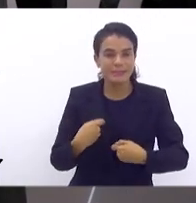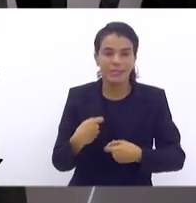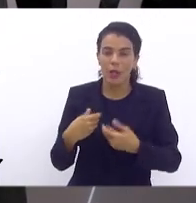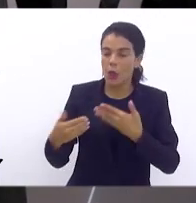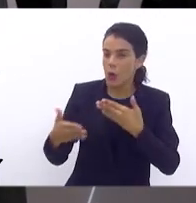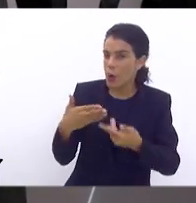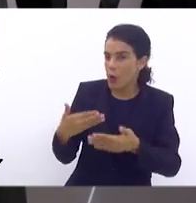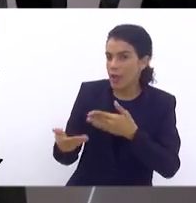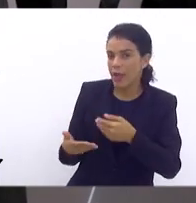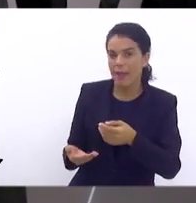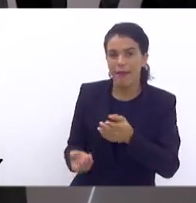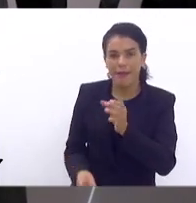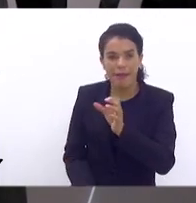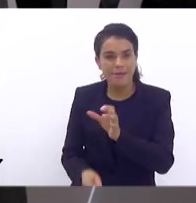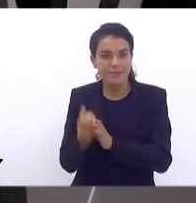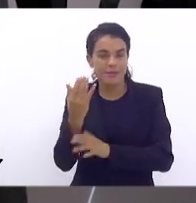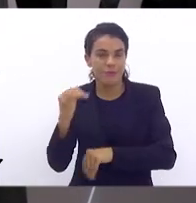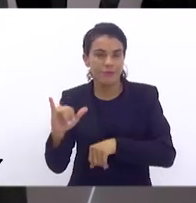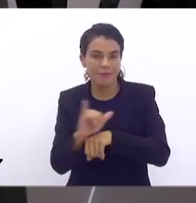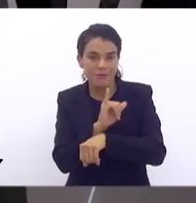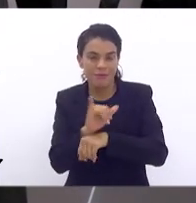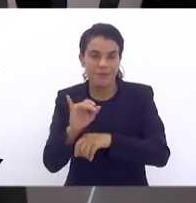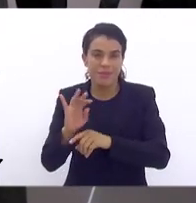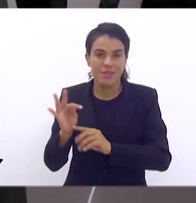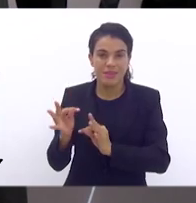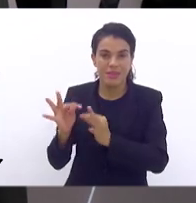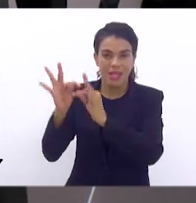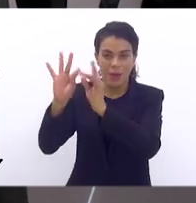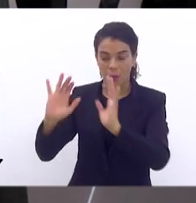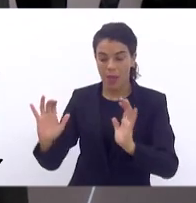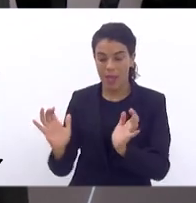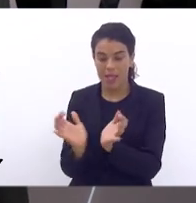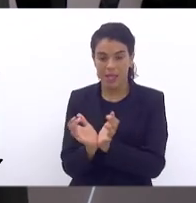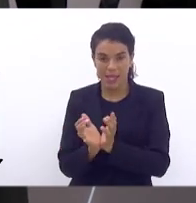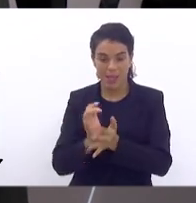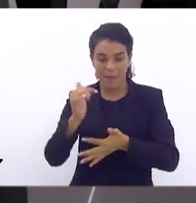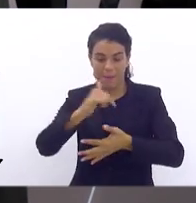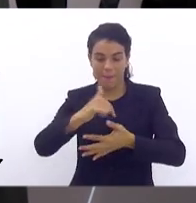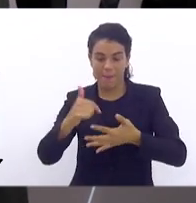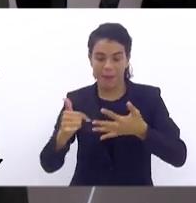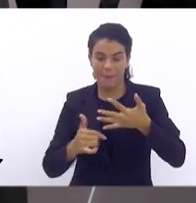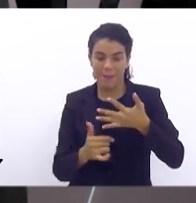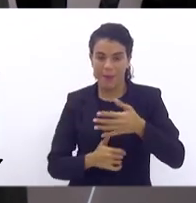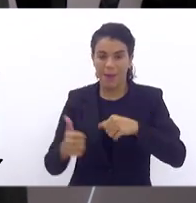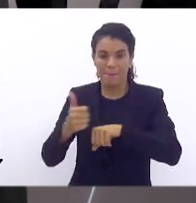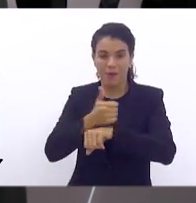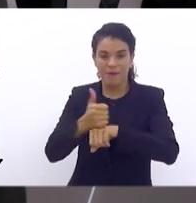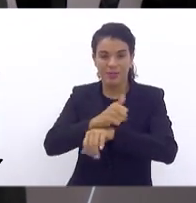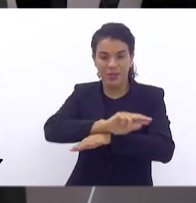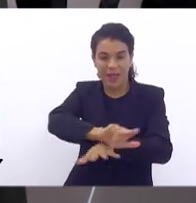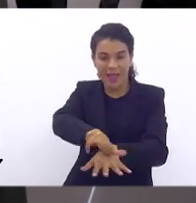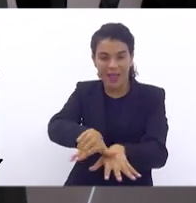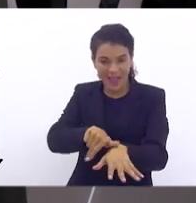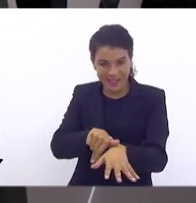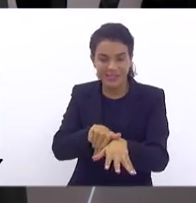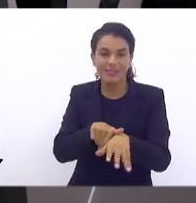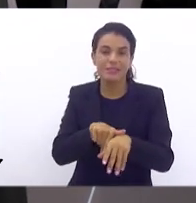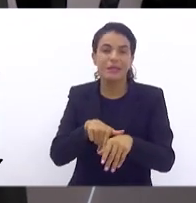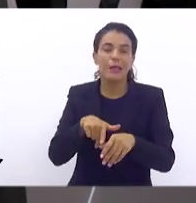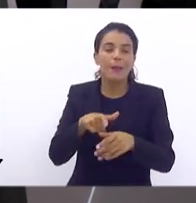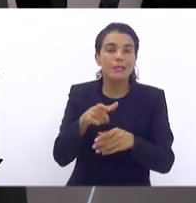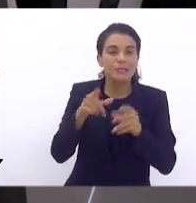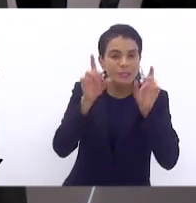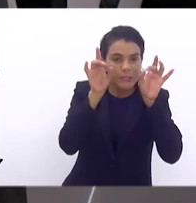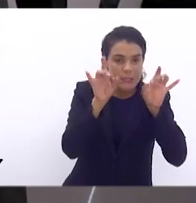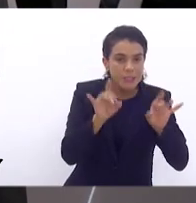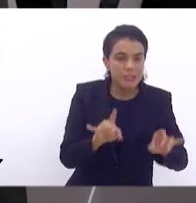ferramenta tecnológica ter uma equipe multidisciplinar e nessa equipe ter profissionais especializados em proteção de